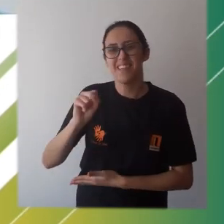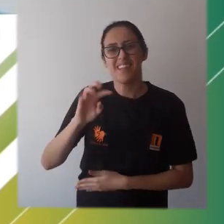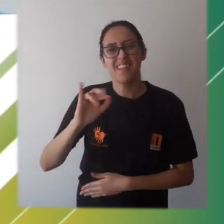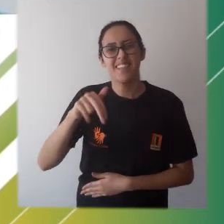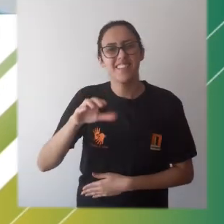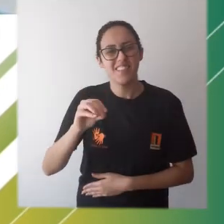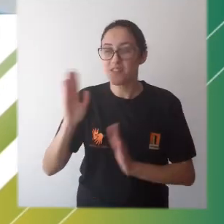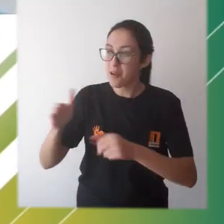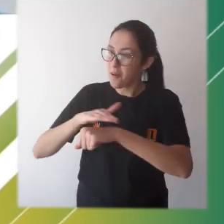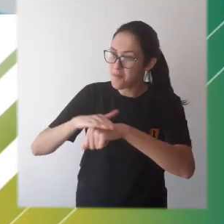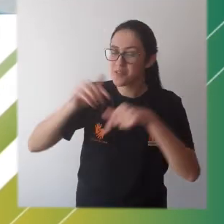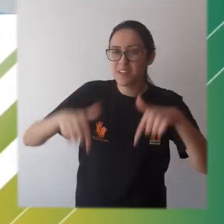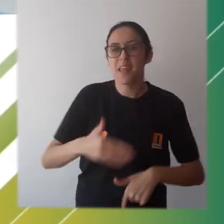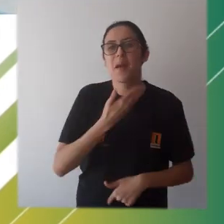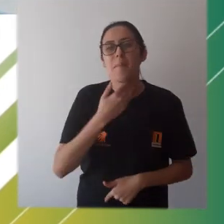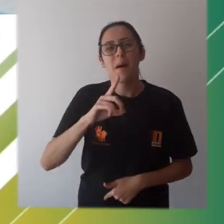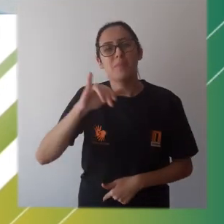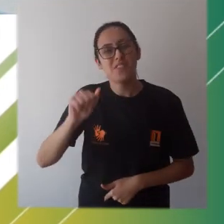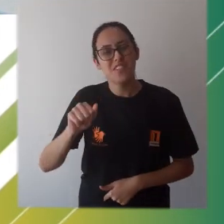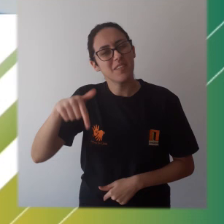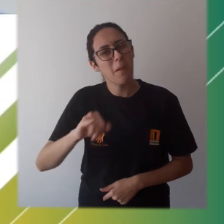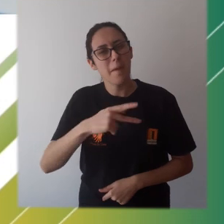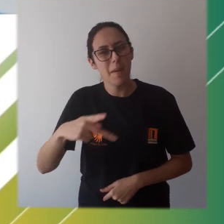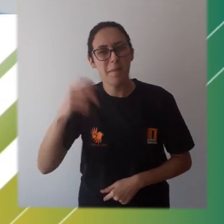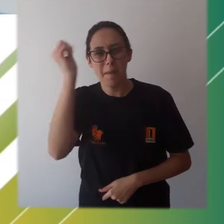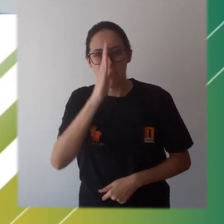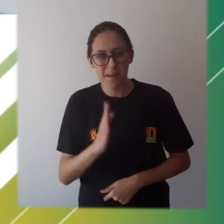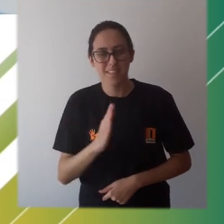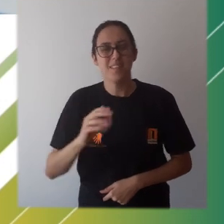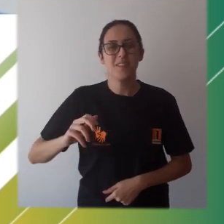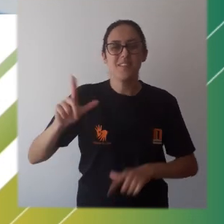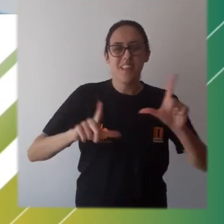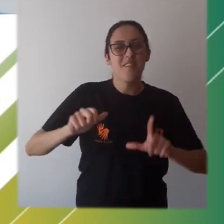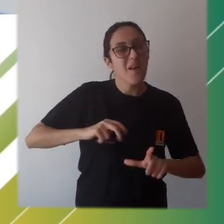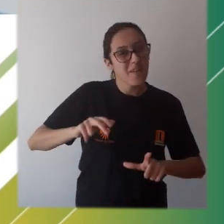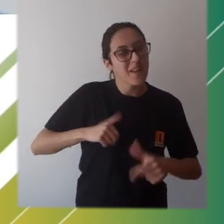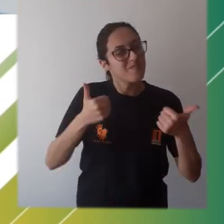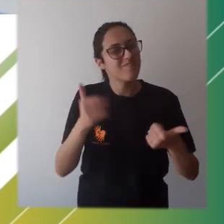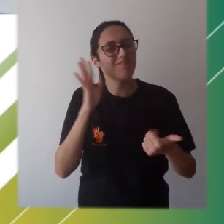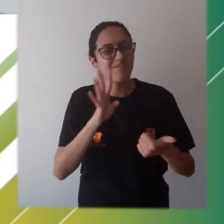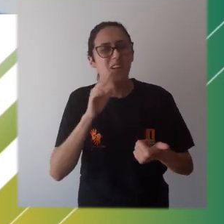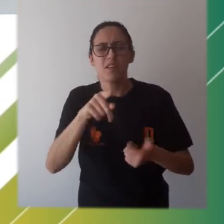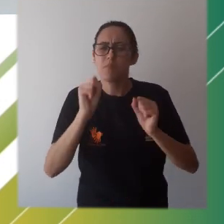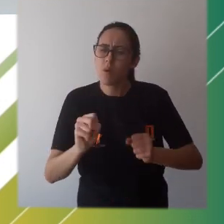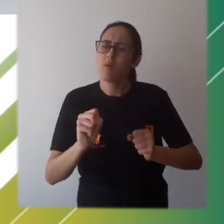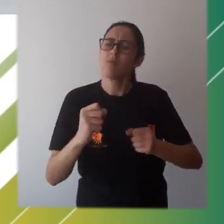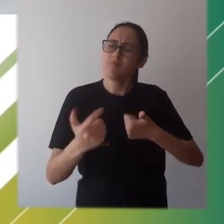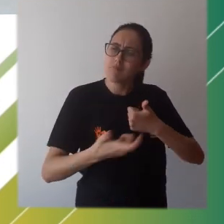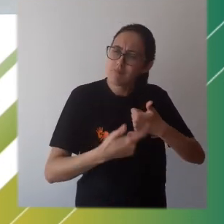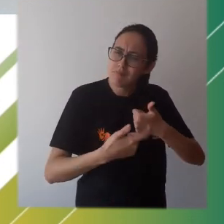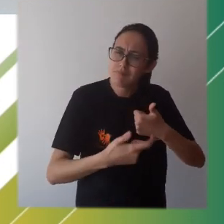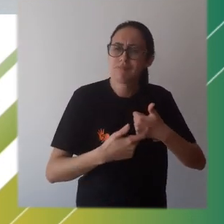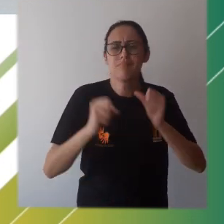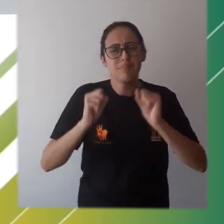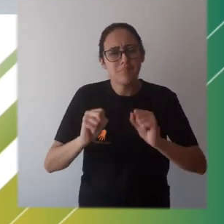Rey conversou com a gente aqui no Papo em Dia do nosso IPP Brasil, também na TV Unileu. Vou pedir para você, deixa lá,